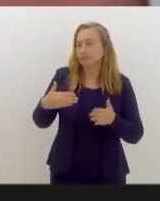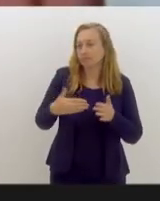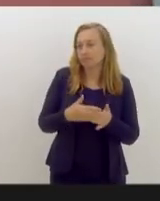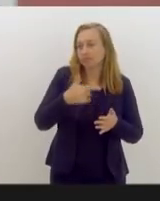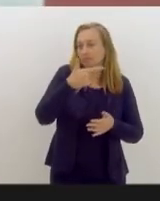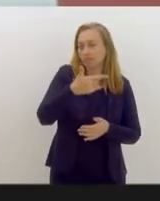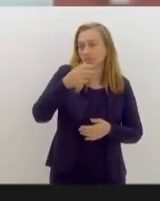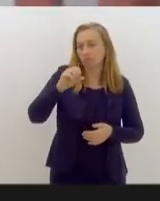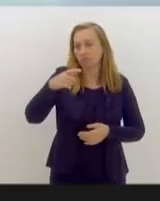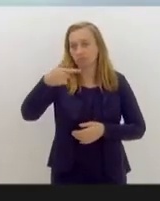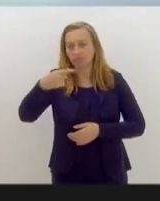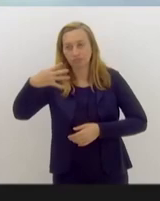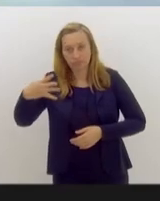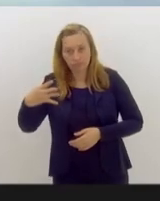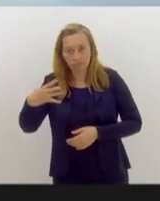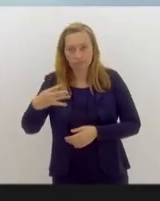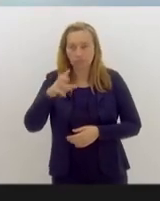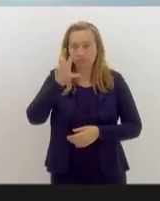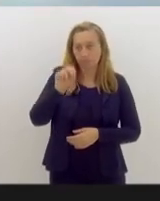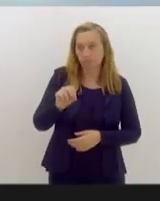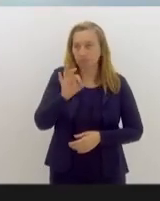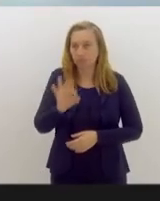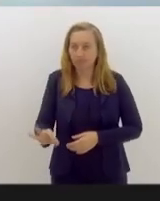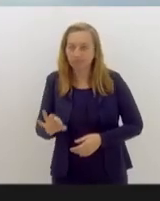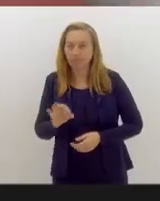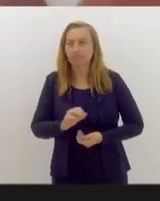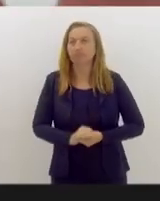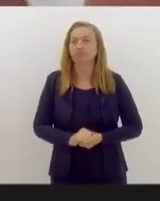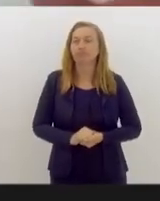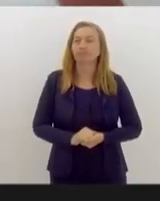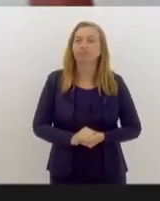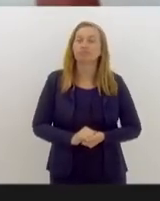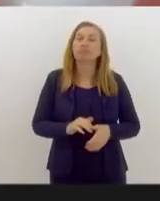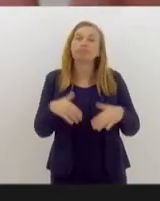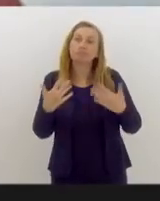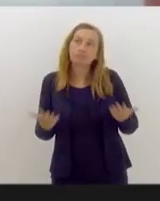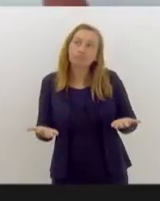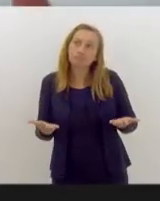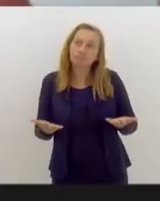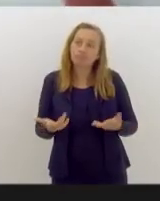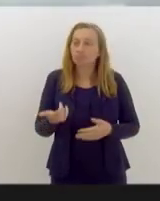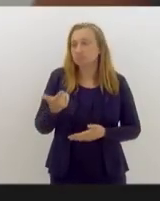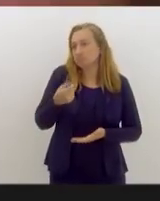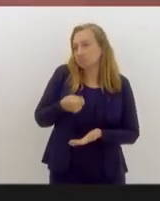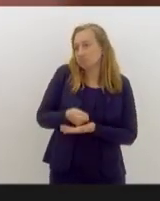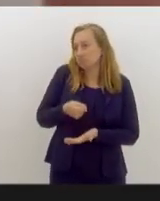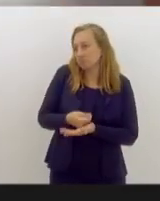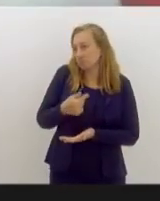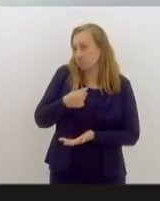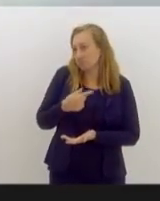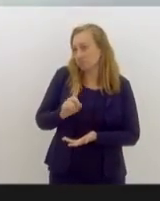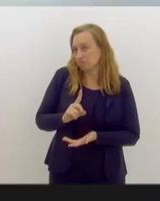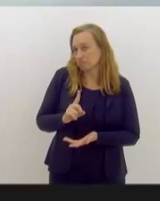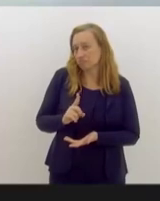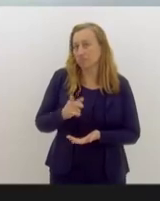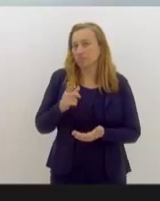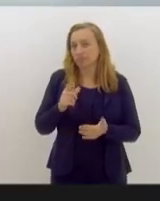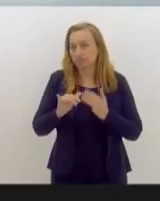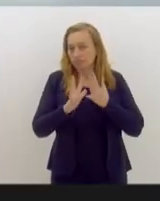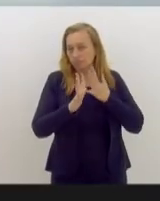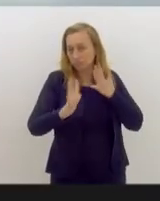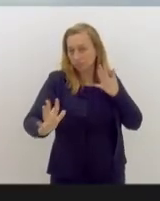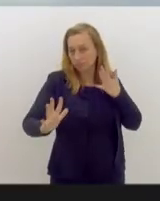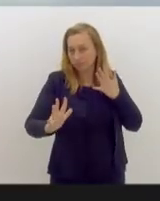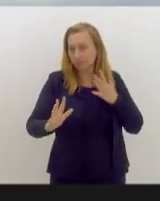2024 para ofertar 50%, né, da demanda, então eu não sou obrigado, né, apesar de ter fila, né, por vaga